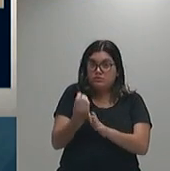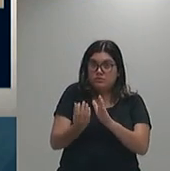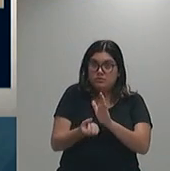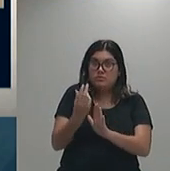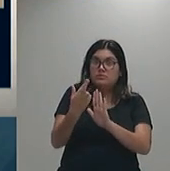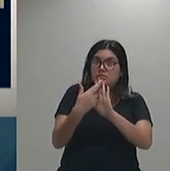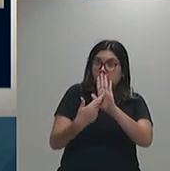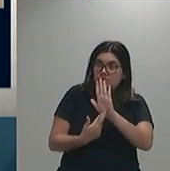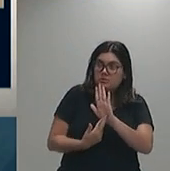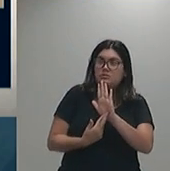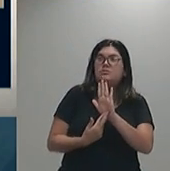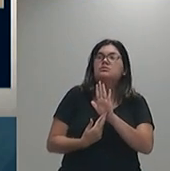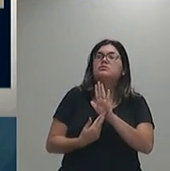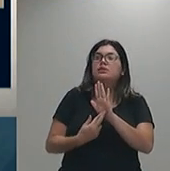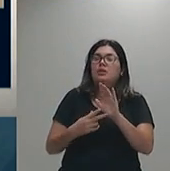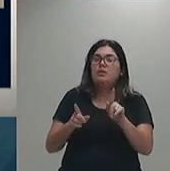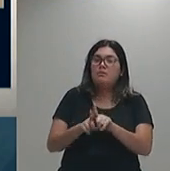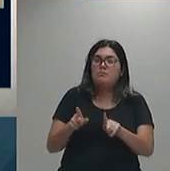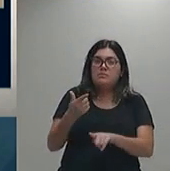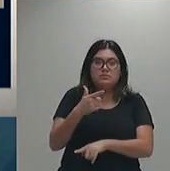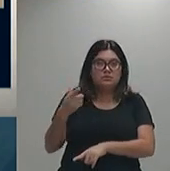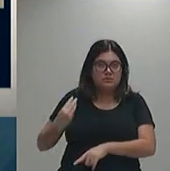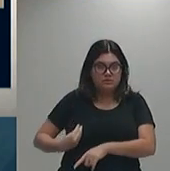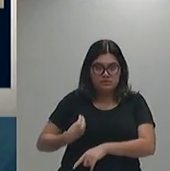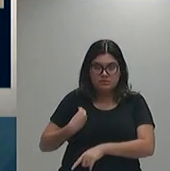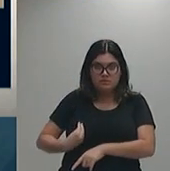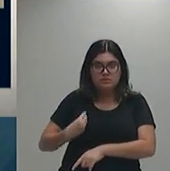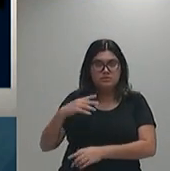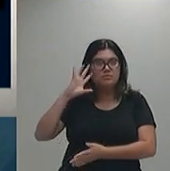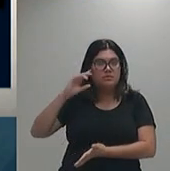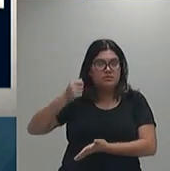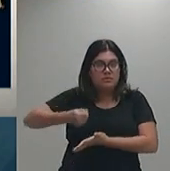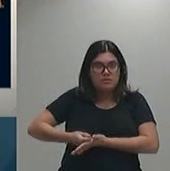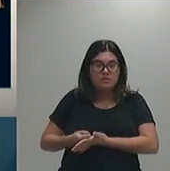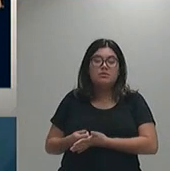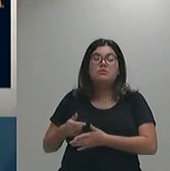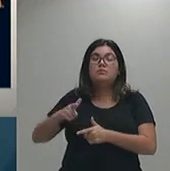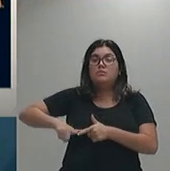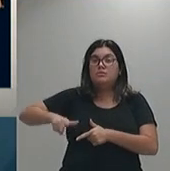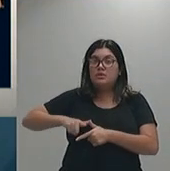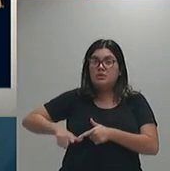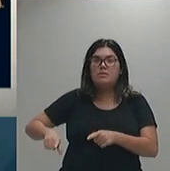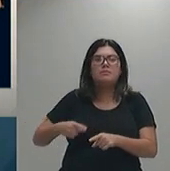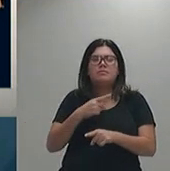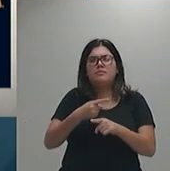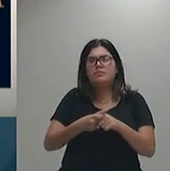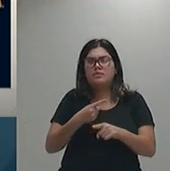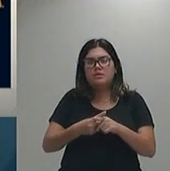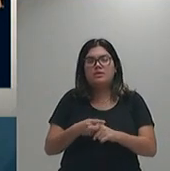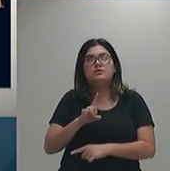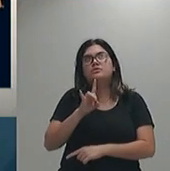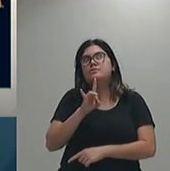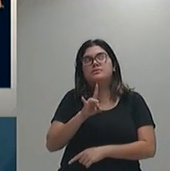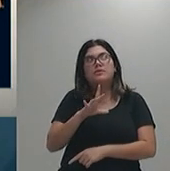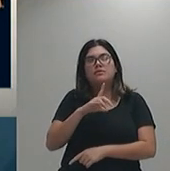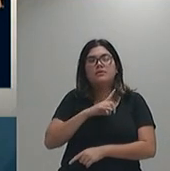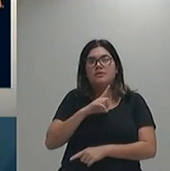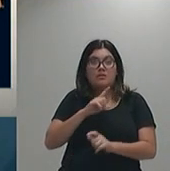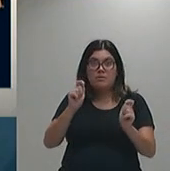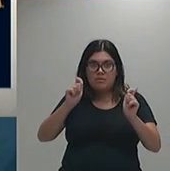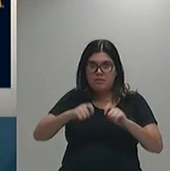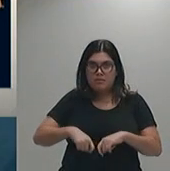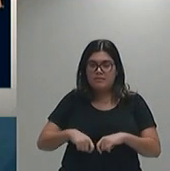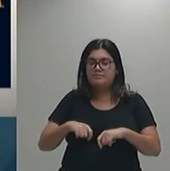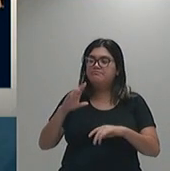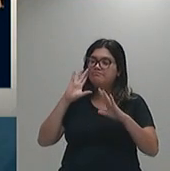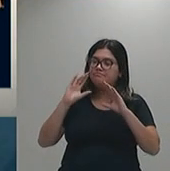regimental inexistente para solução do problema porque só haveria a competência do Superior Tribunal